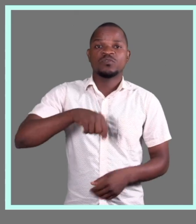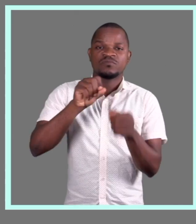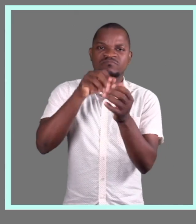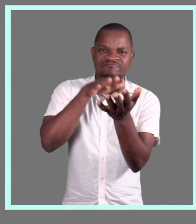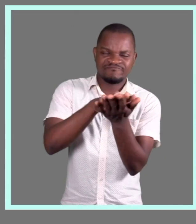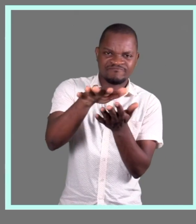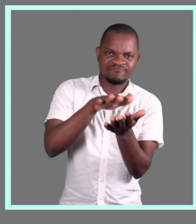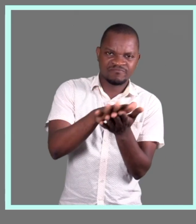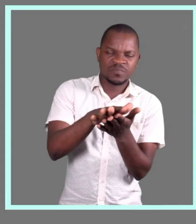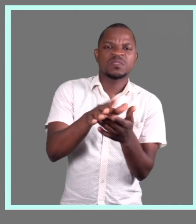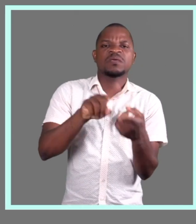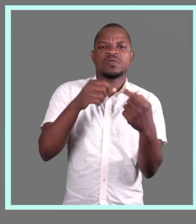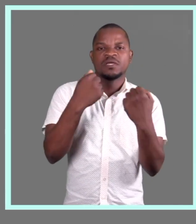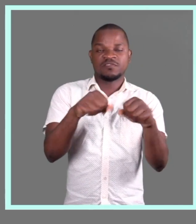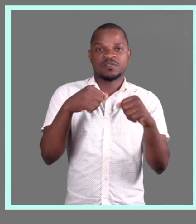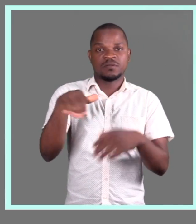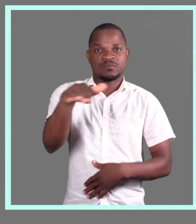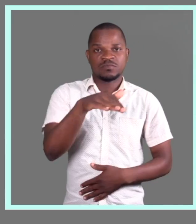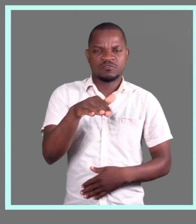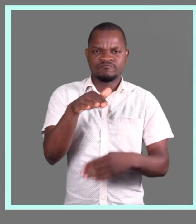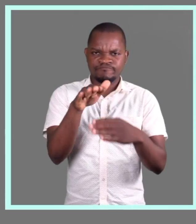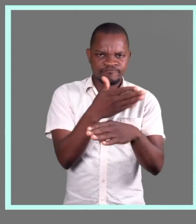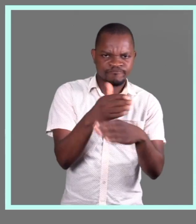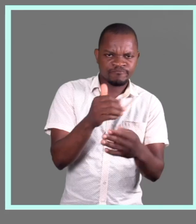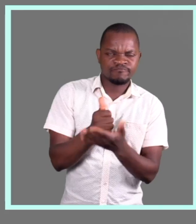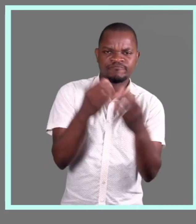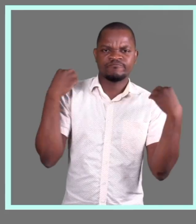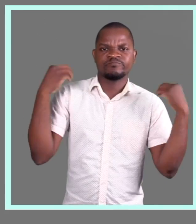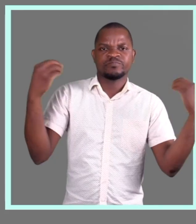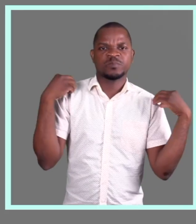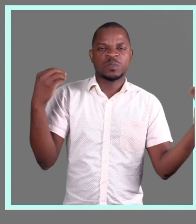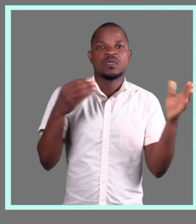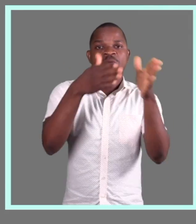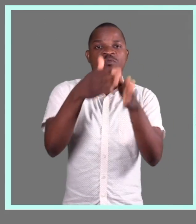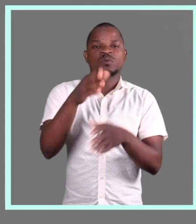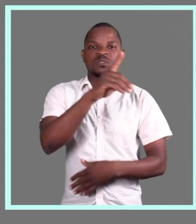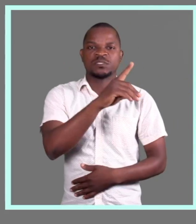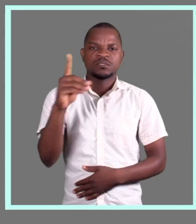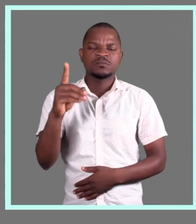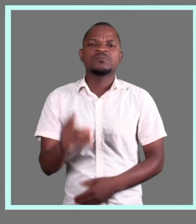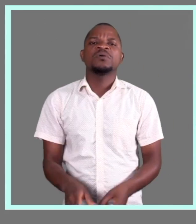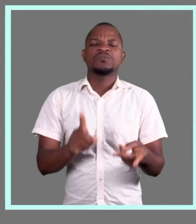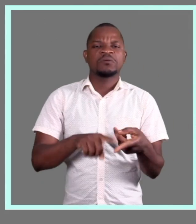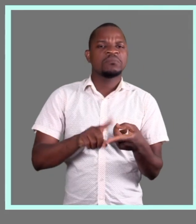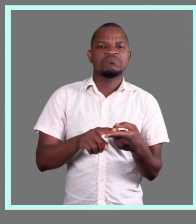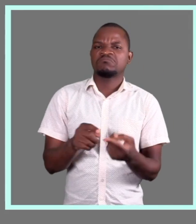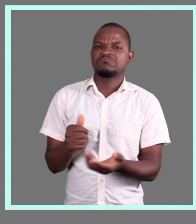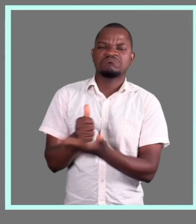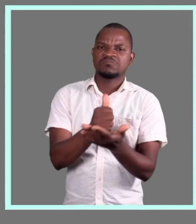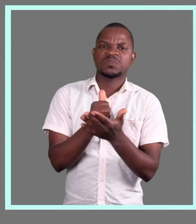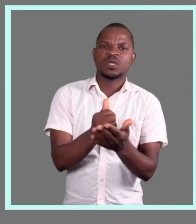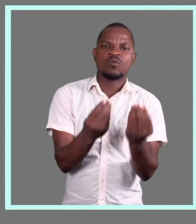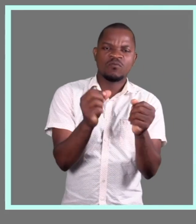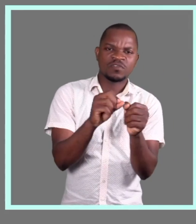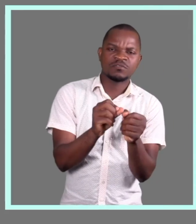na comunidade é de reabilitar pessoas com deficiência e nos exercícios físicos, em algumas